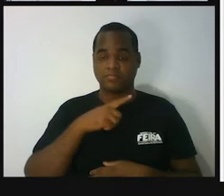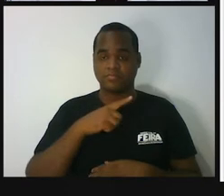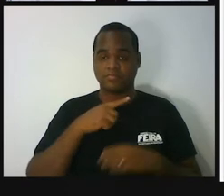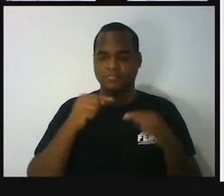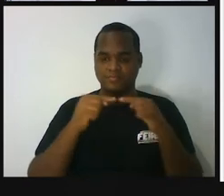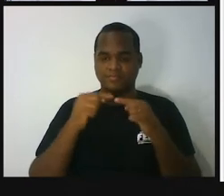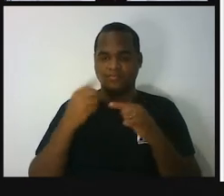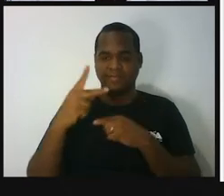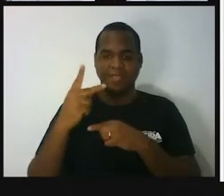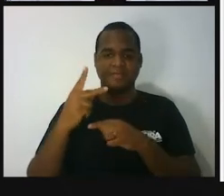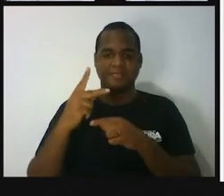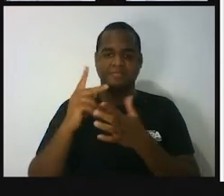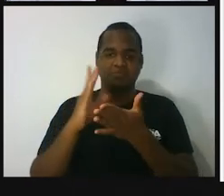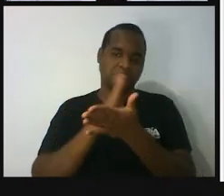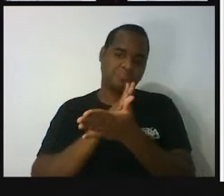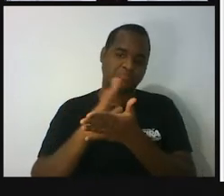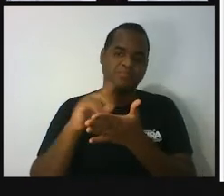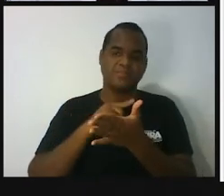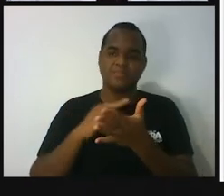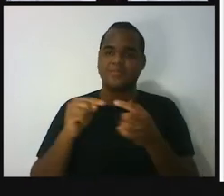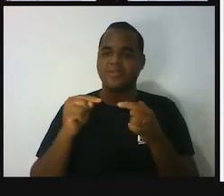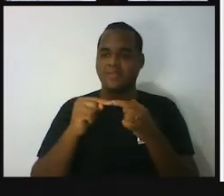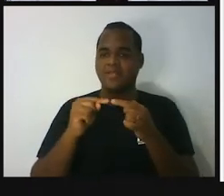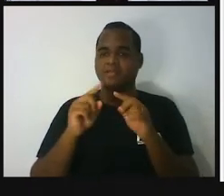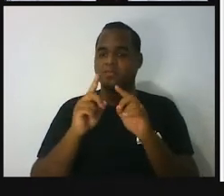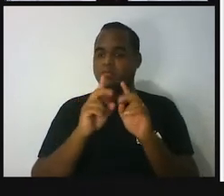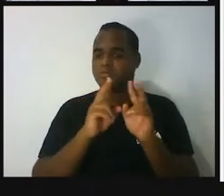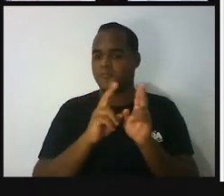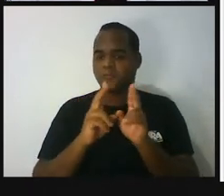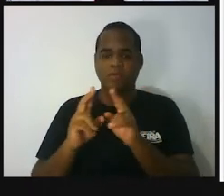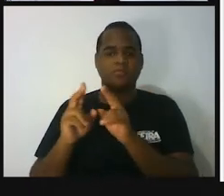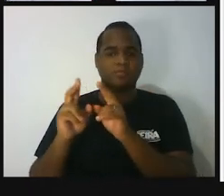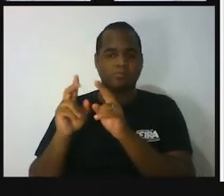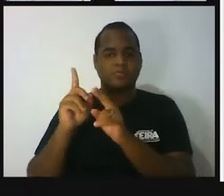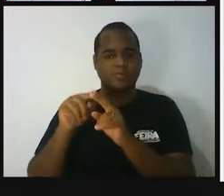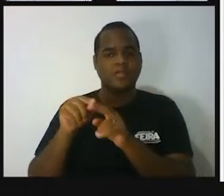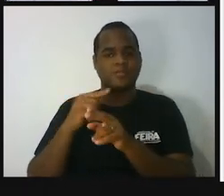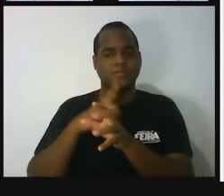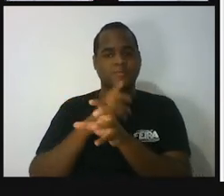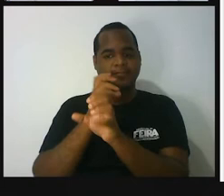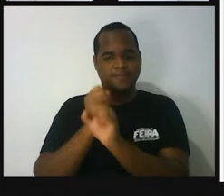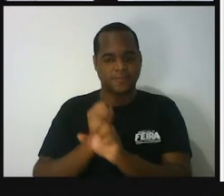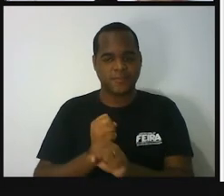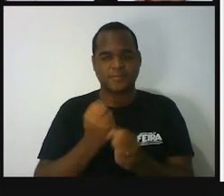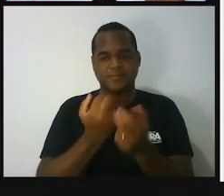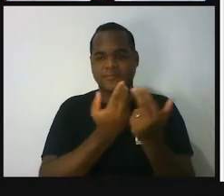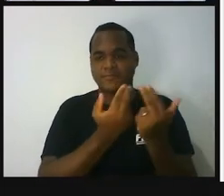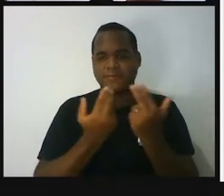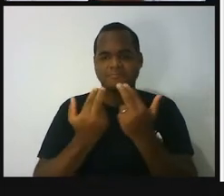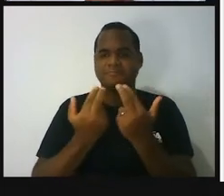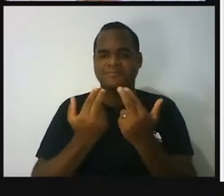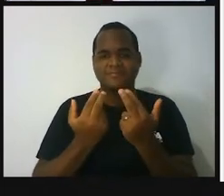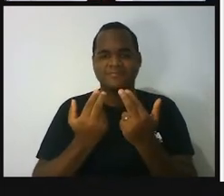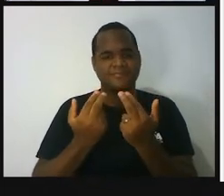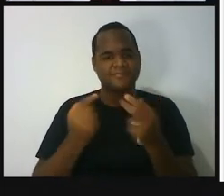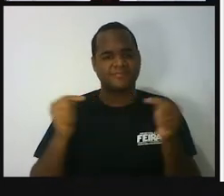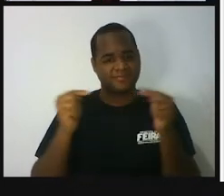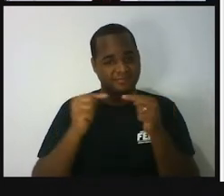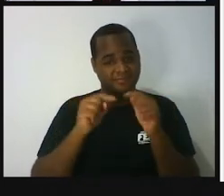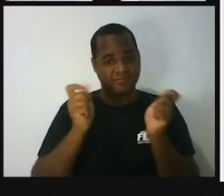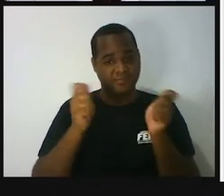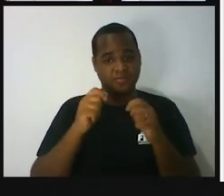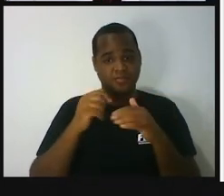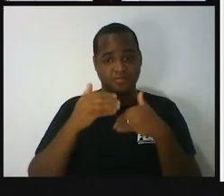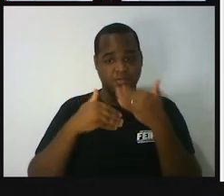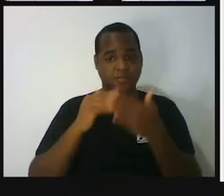pedaçozinho tem o mesmo tamanho que esse pedaçozinho. Será que isso vai acontecer